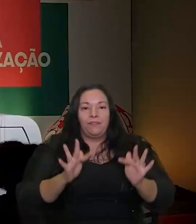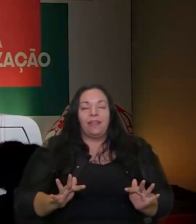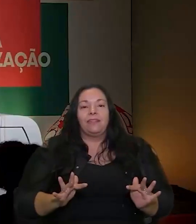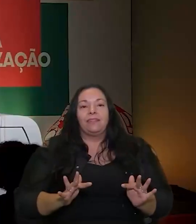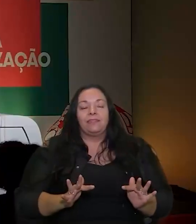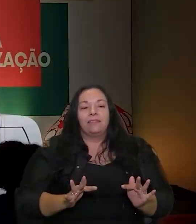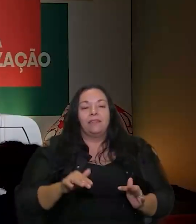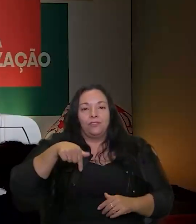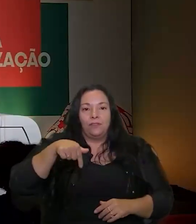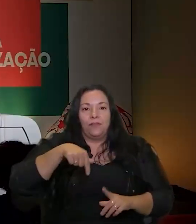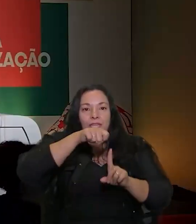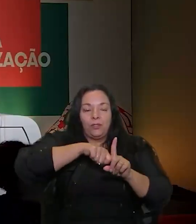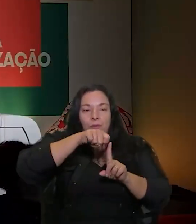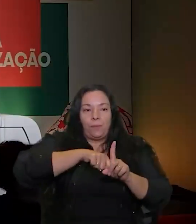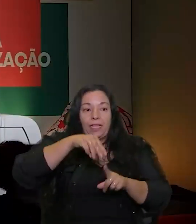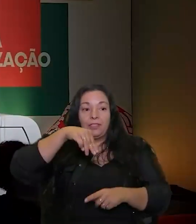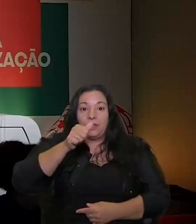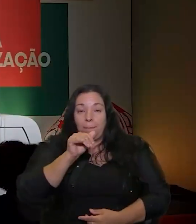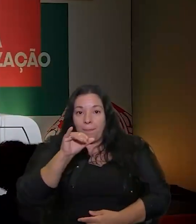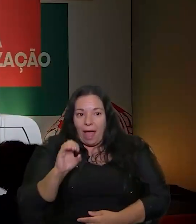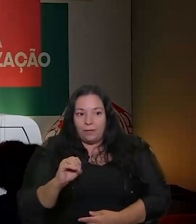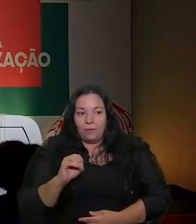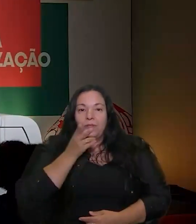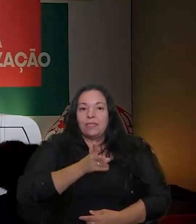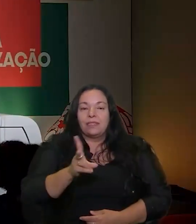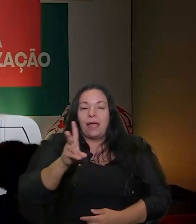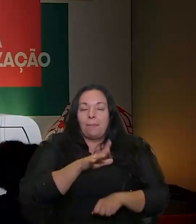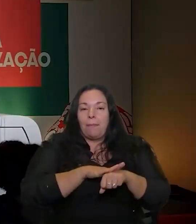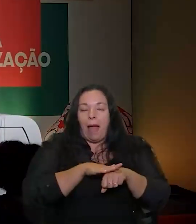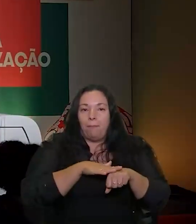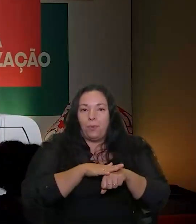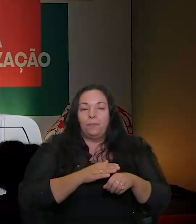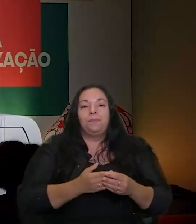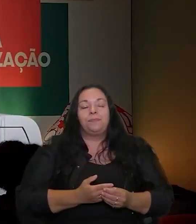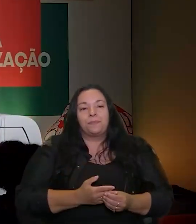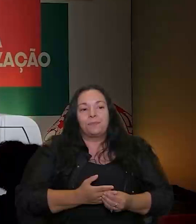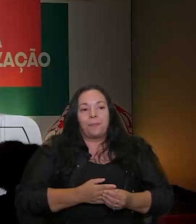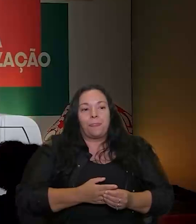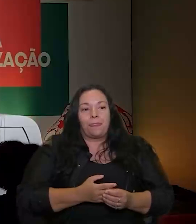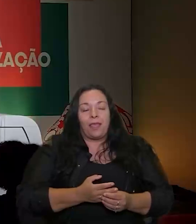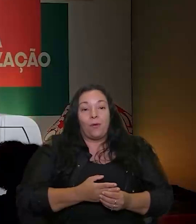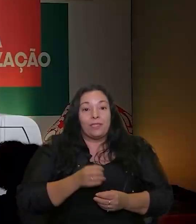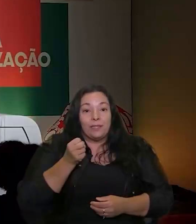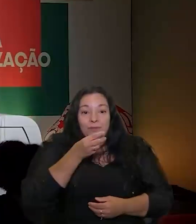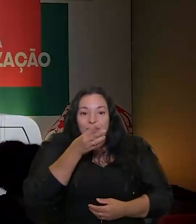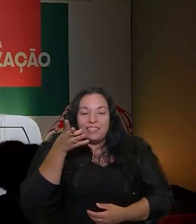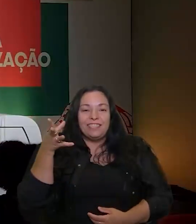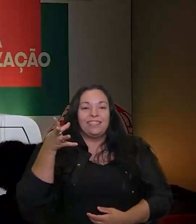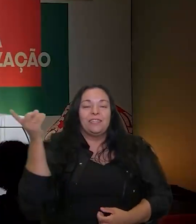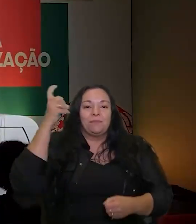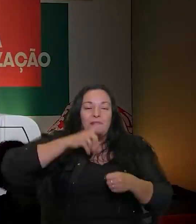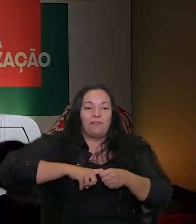Estive aqui em maio para participar do Sempre um Papo. Foi um momento super especial. Realmente, eu fiquei contando os dias para voltar